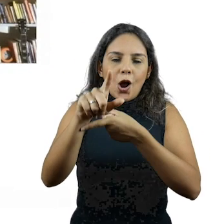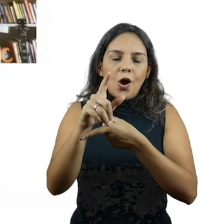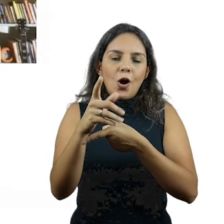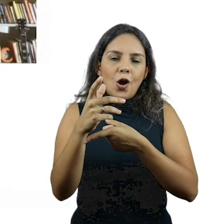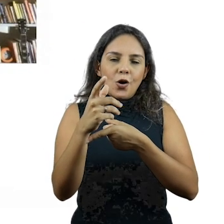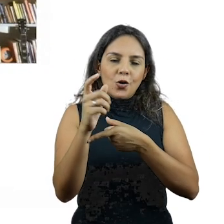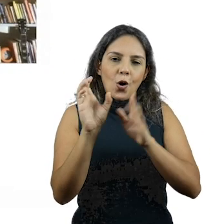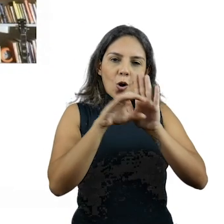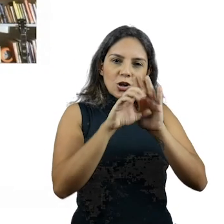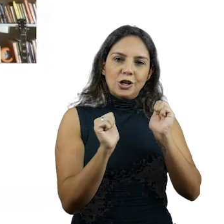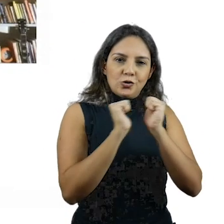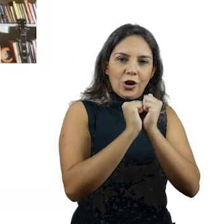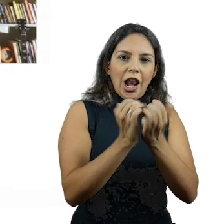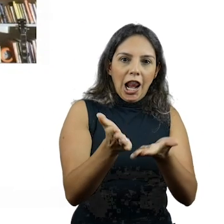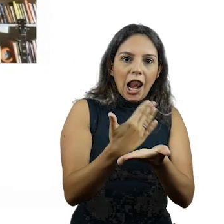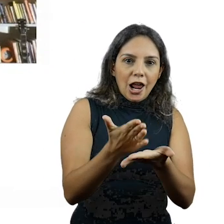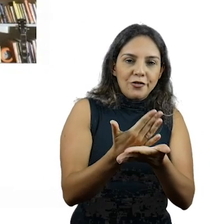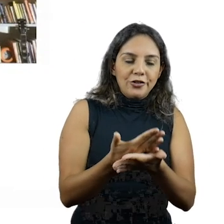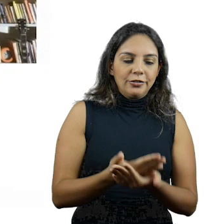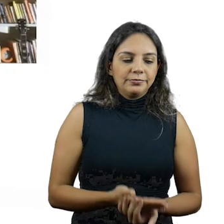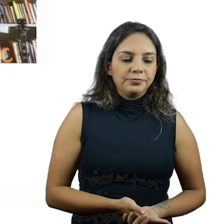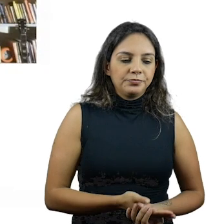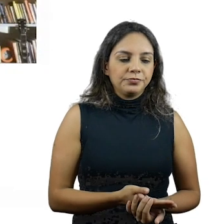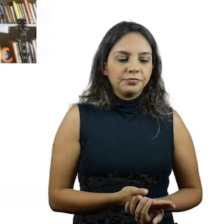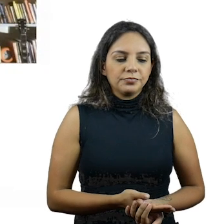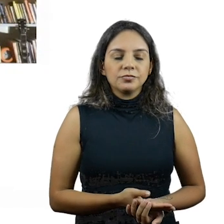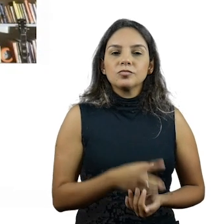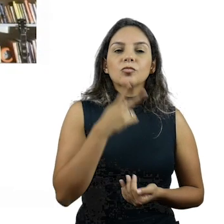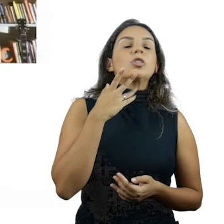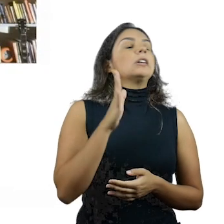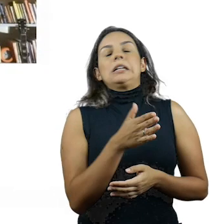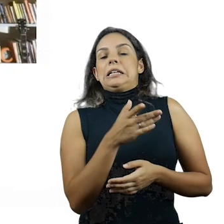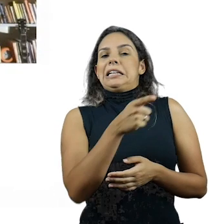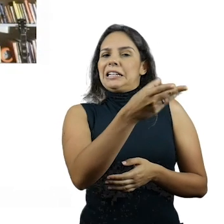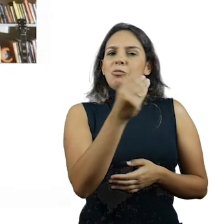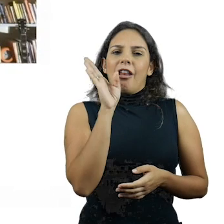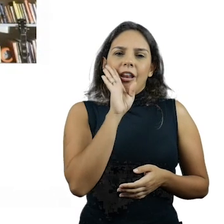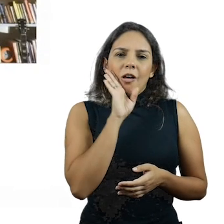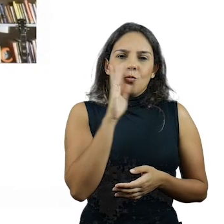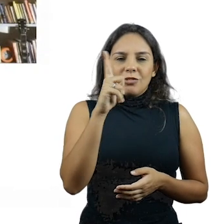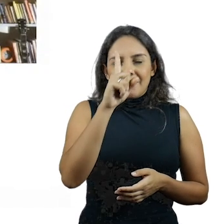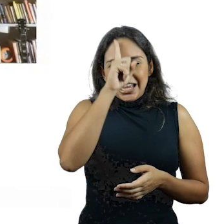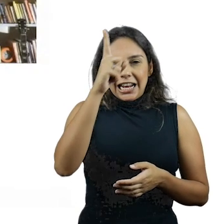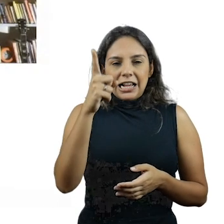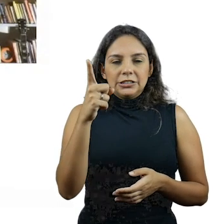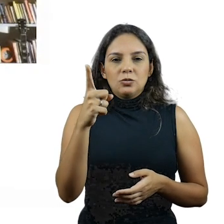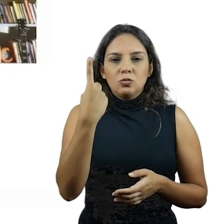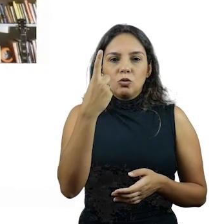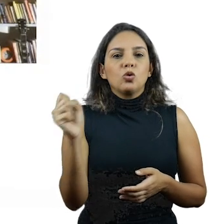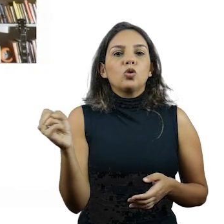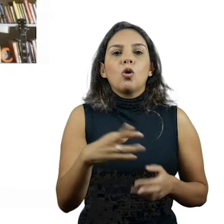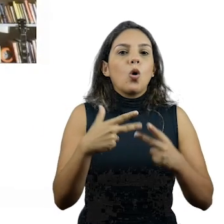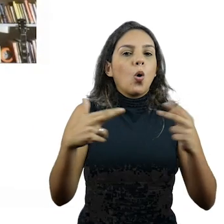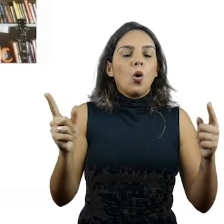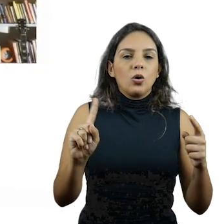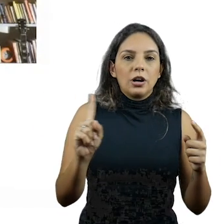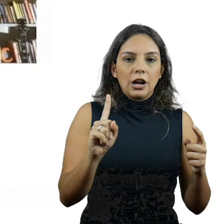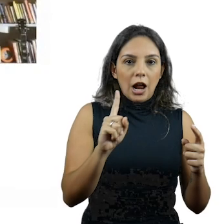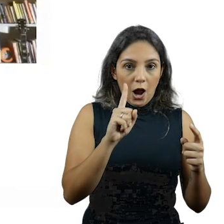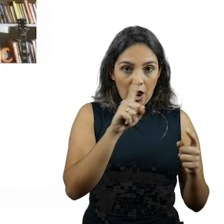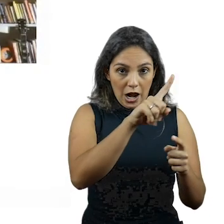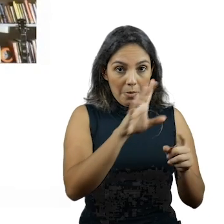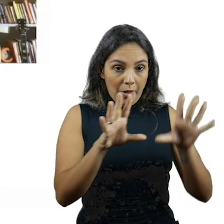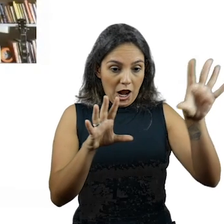legal. O legal, demais isso. Sacada legal do Rodrigo é que não houve a criação de uma nova coisa, né? Ele pegou